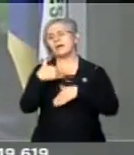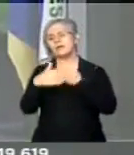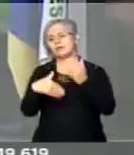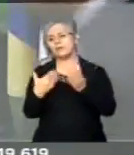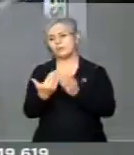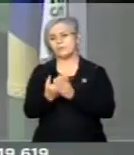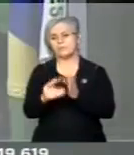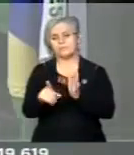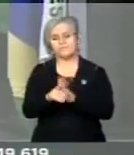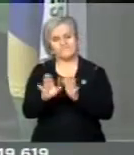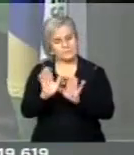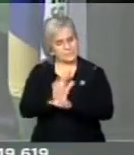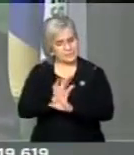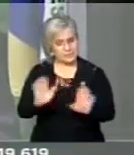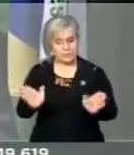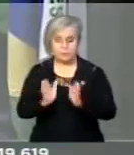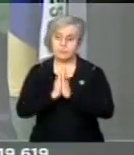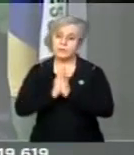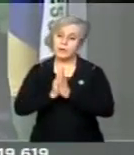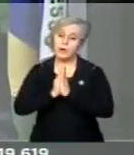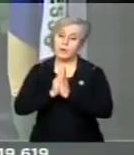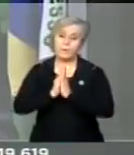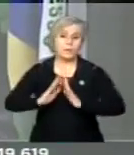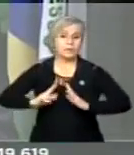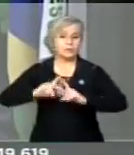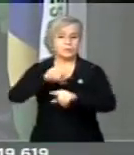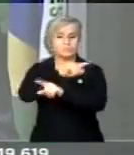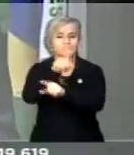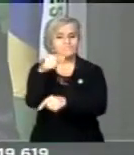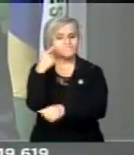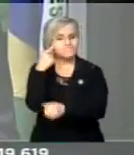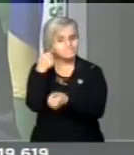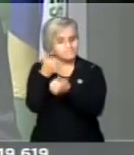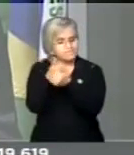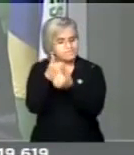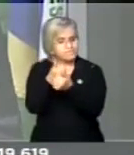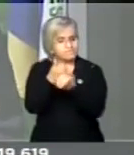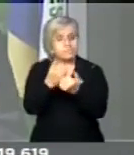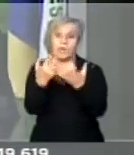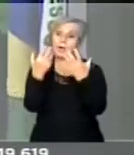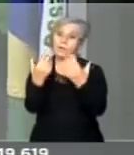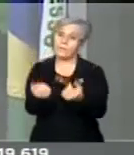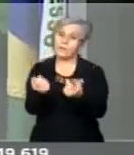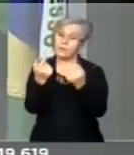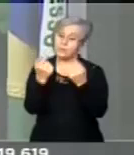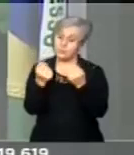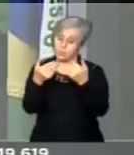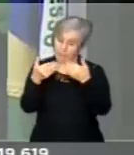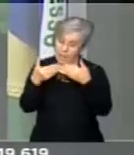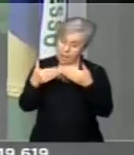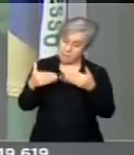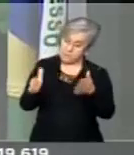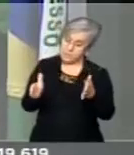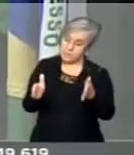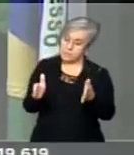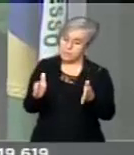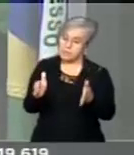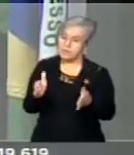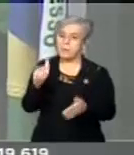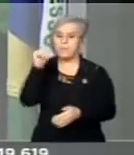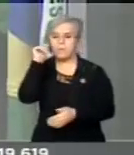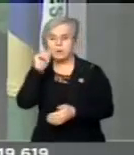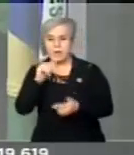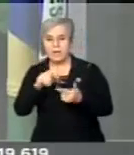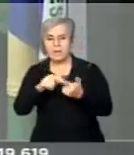legislativo. Então peço também que haja reflexão dos senhores deputados. Vamos sim abrir espaço para as mulheres, para